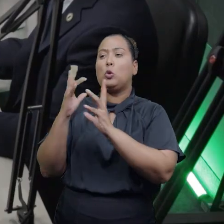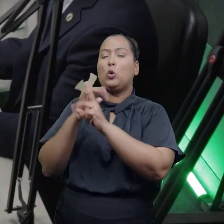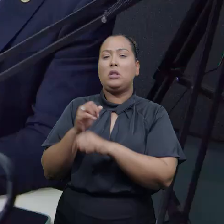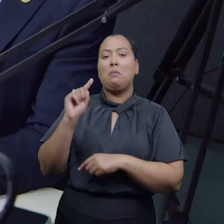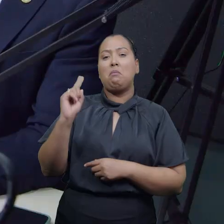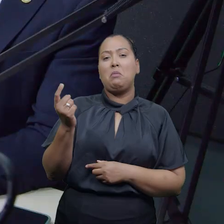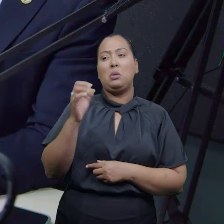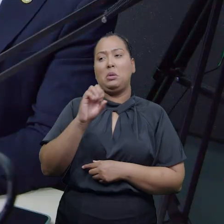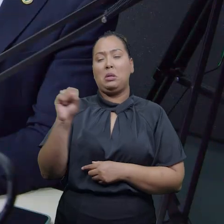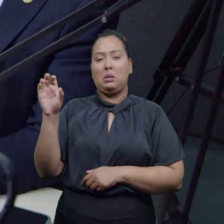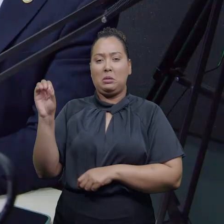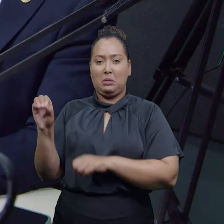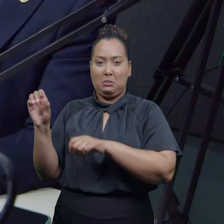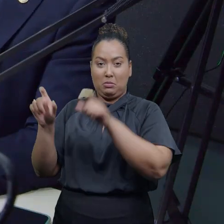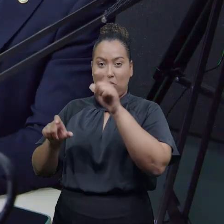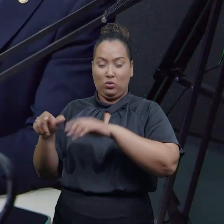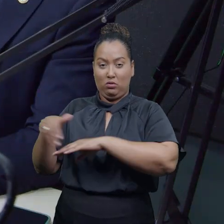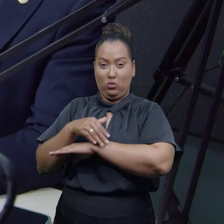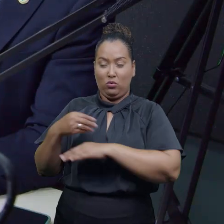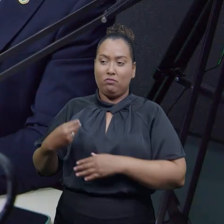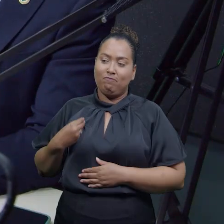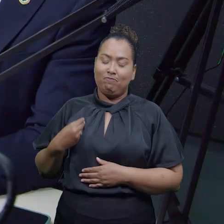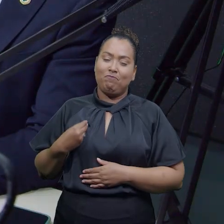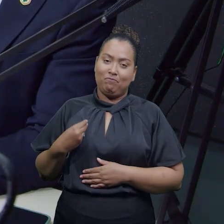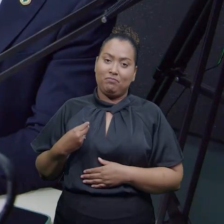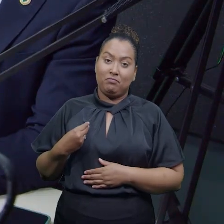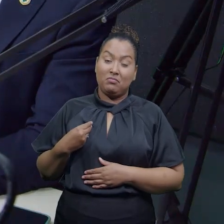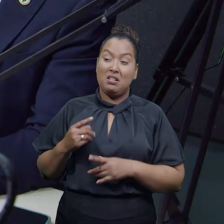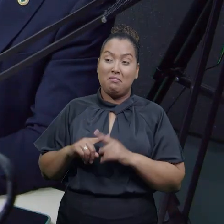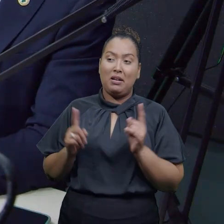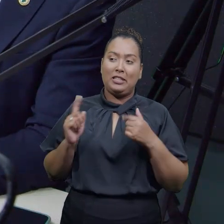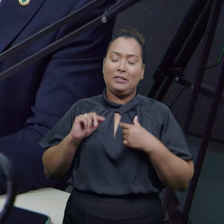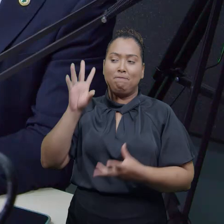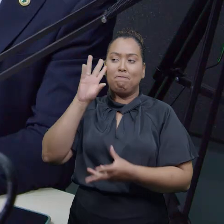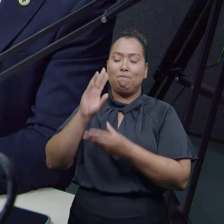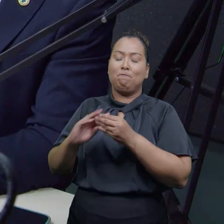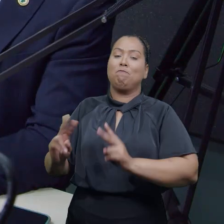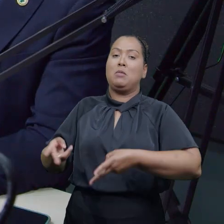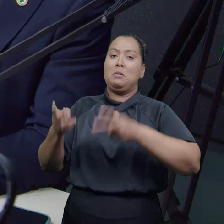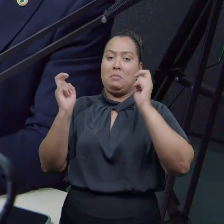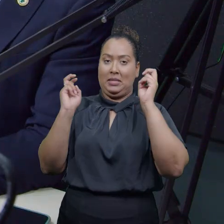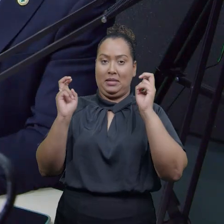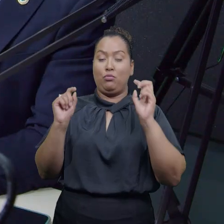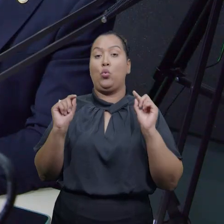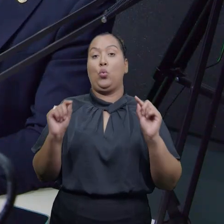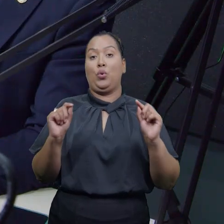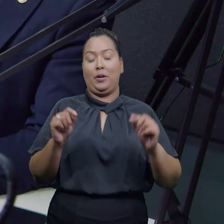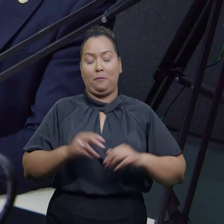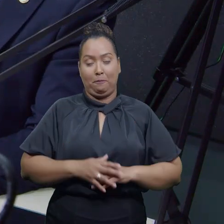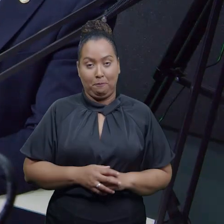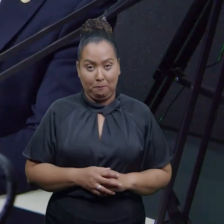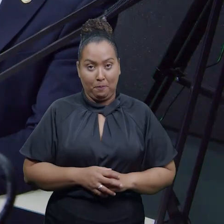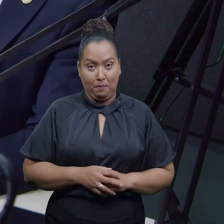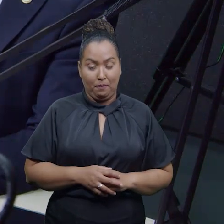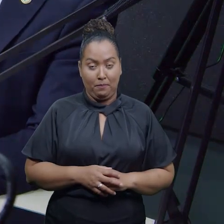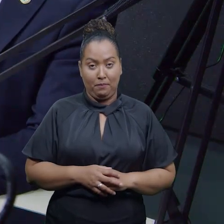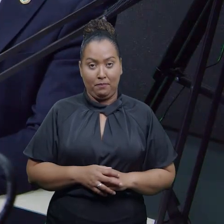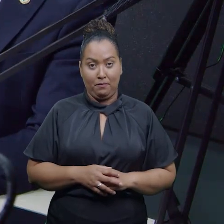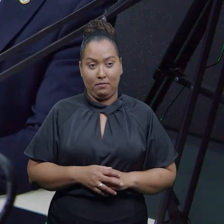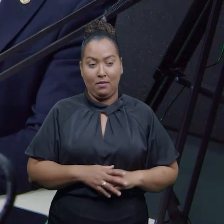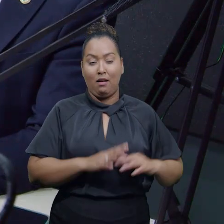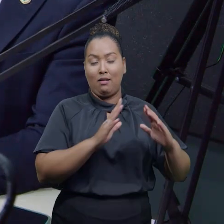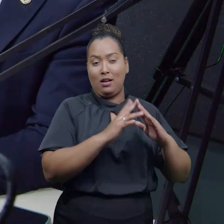a quantitativo da população em situação de rua, entregam isso de forma bastante objetiva. Somadas às